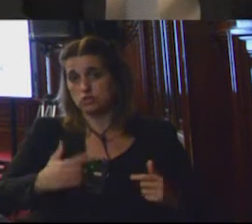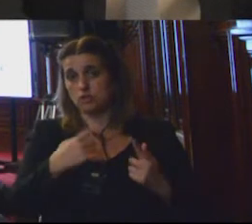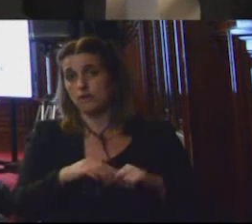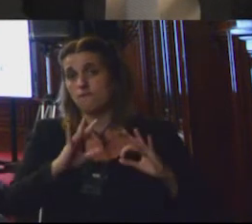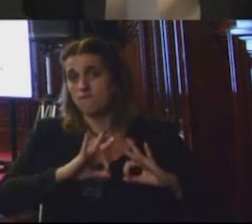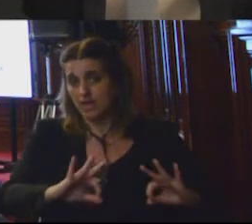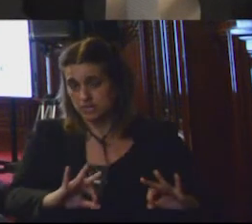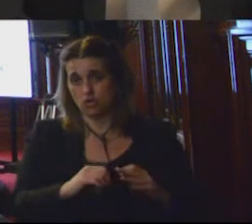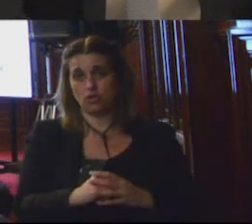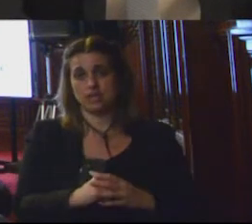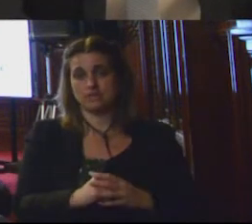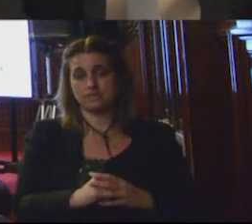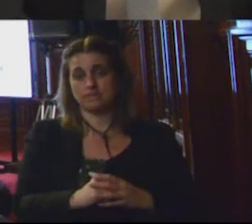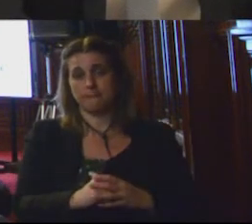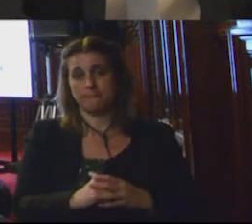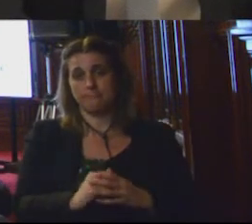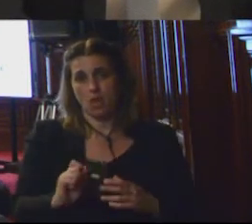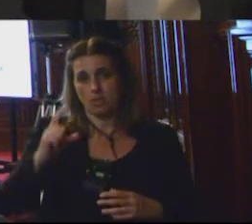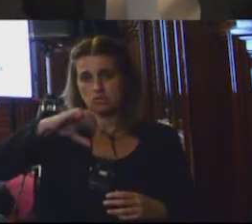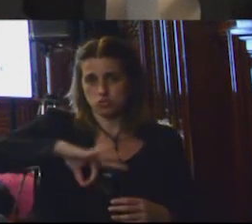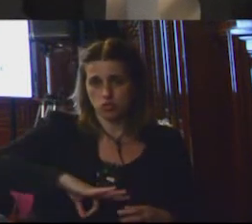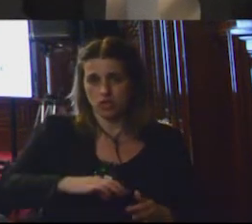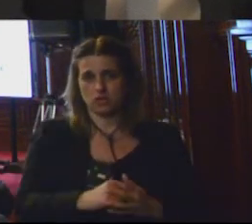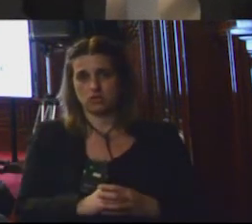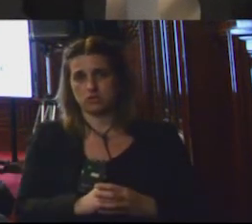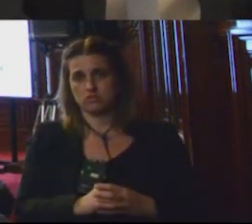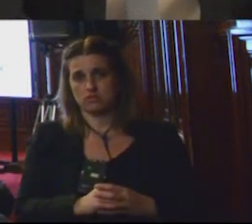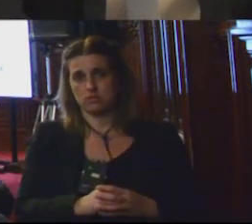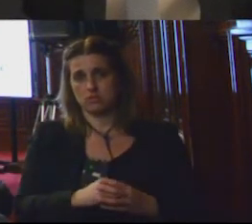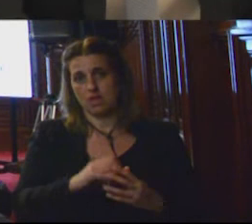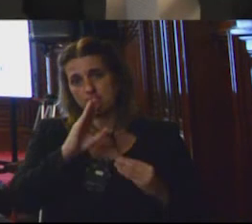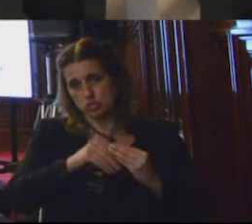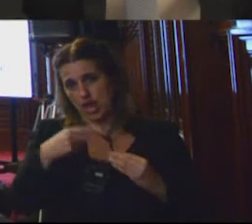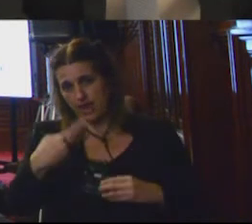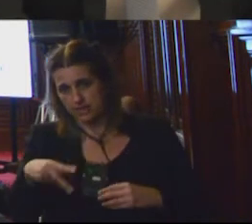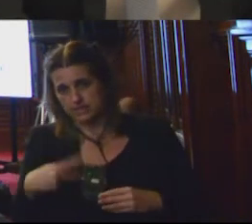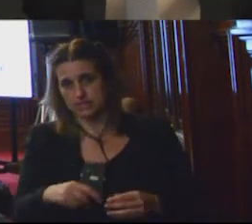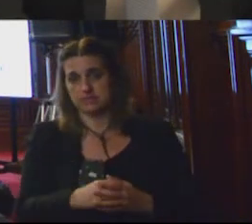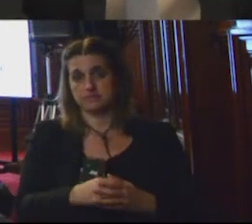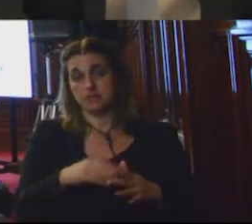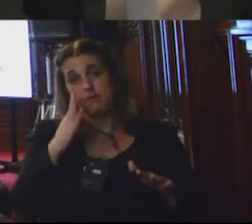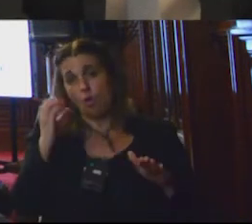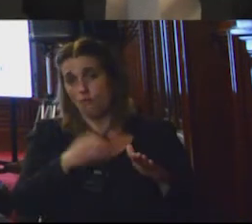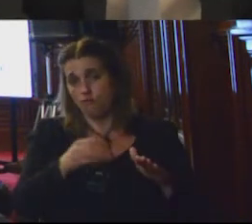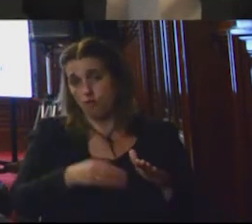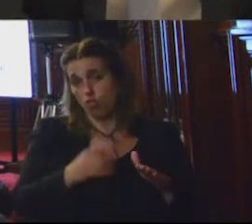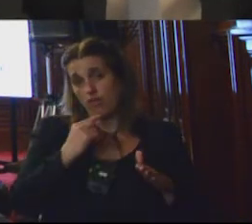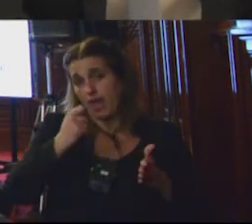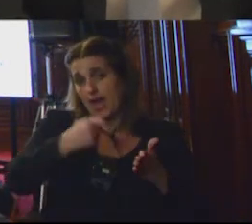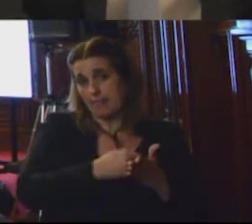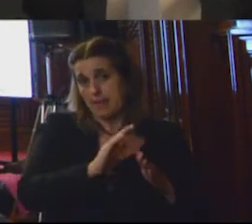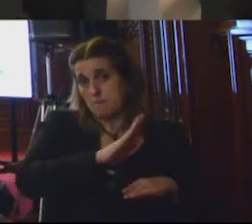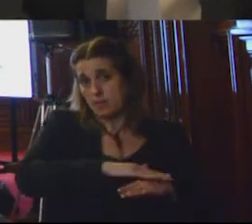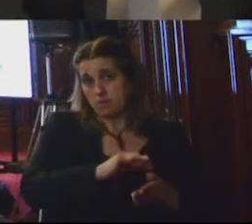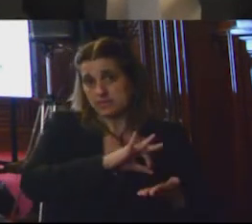salário, repouso semanal remunerado, adicionais legais, fundo de garantia do tempo de serviço e a garantia de que a